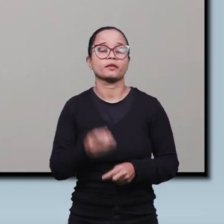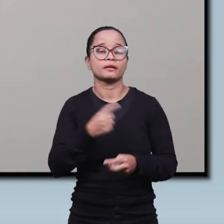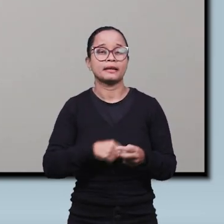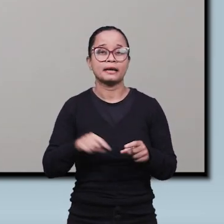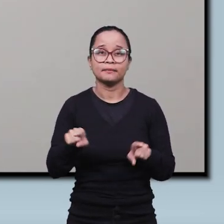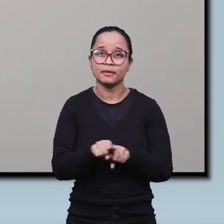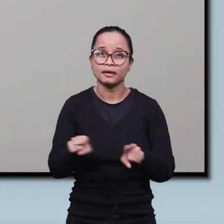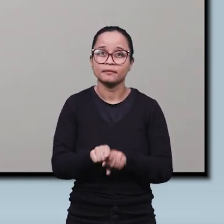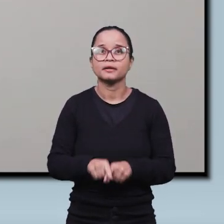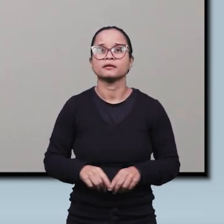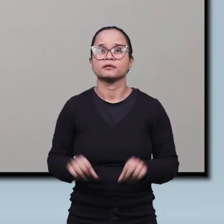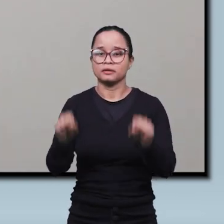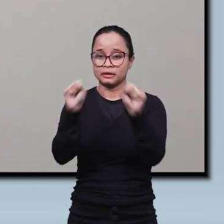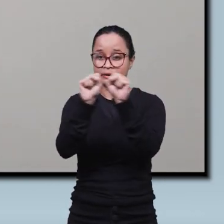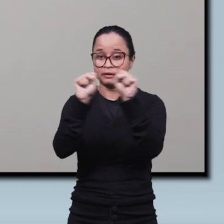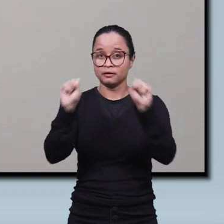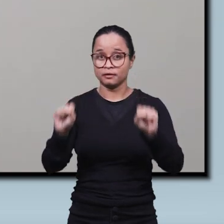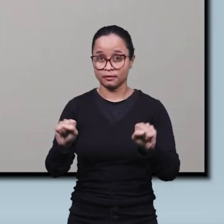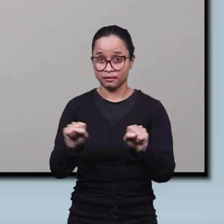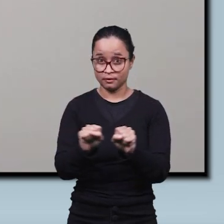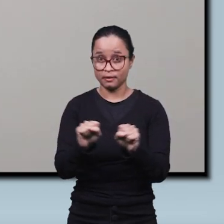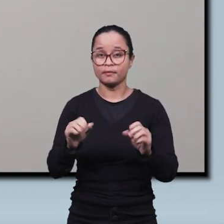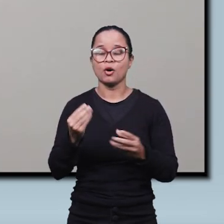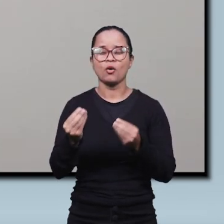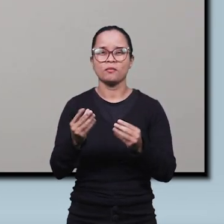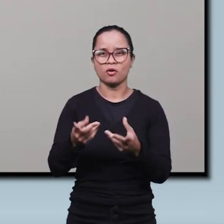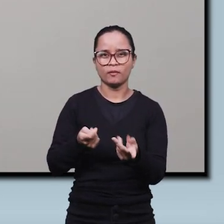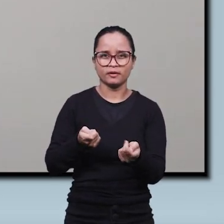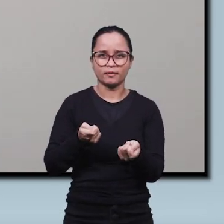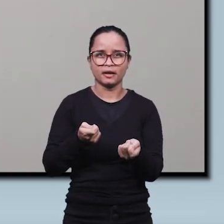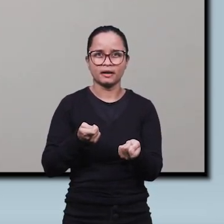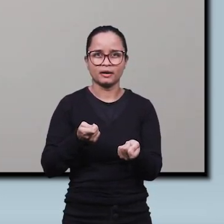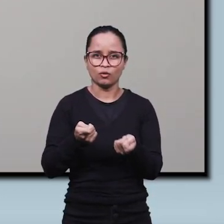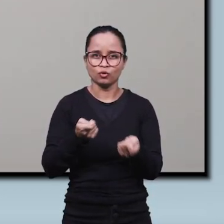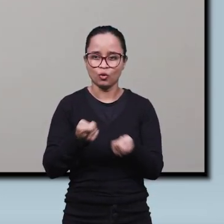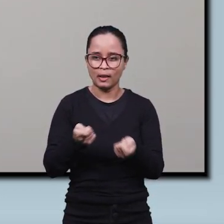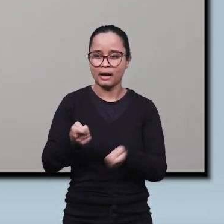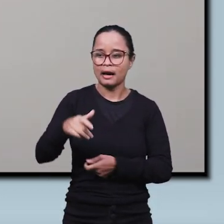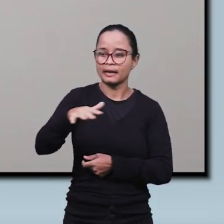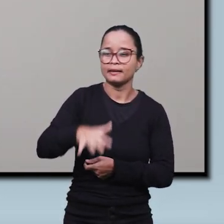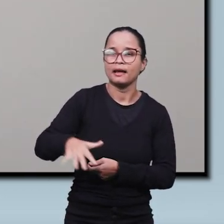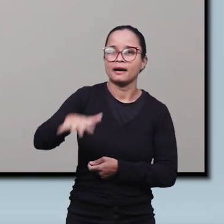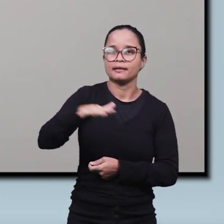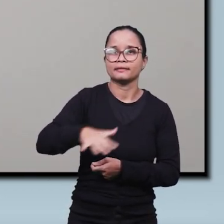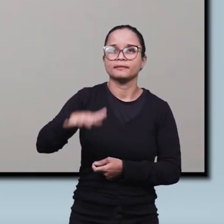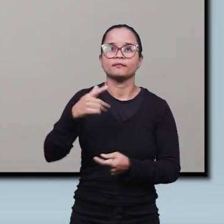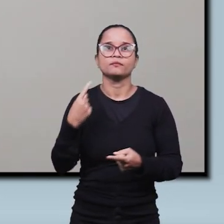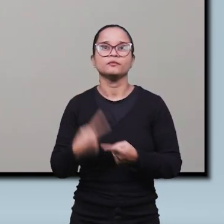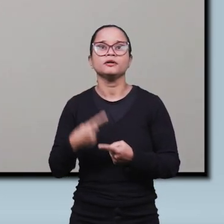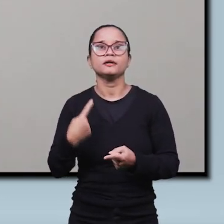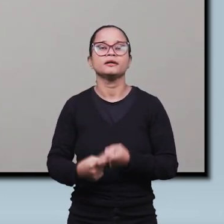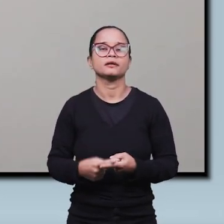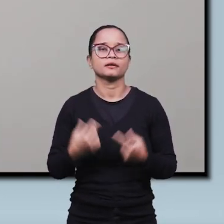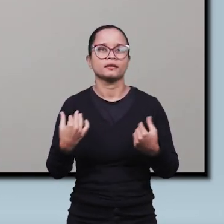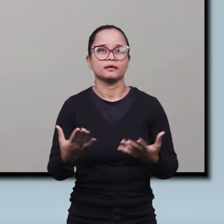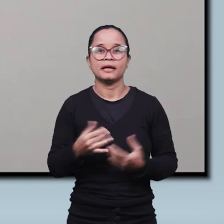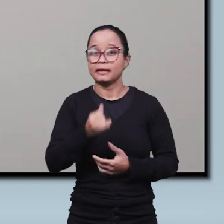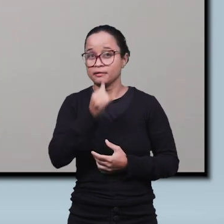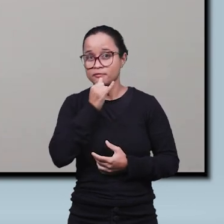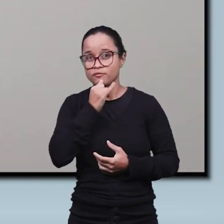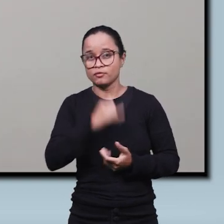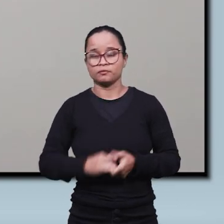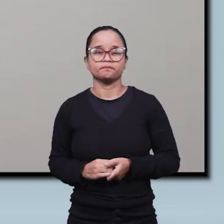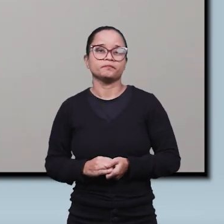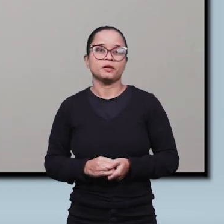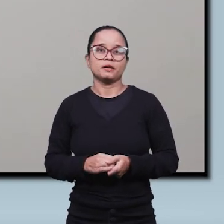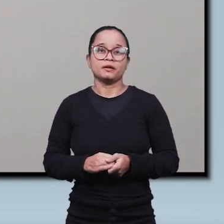temos também sistemas de controle de ambiente, porque isso favorece. Um exemplo